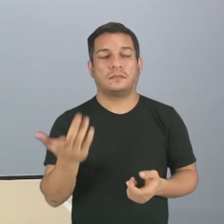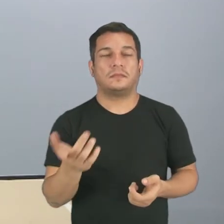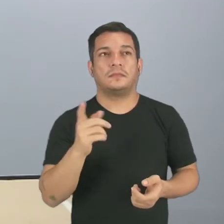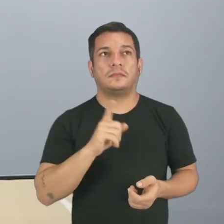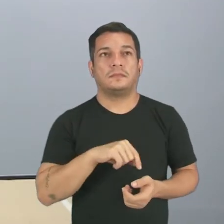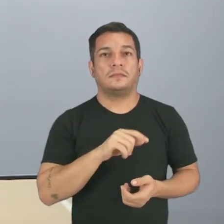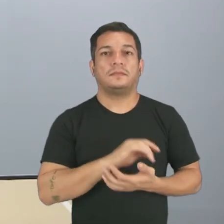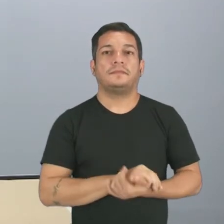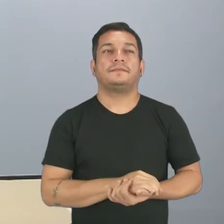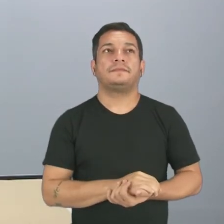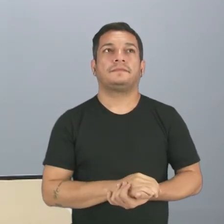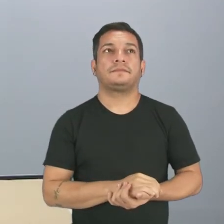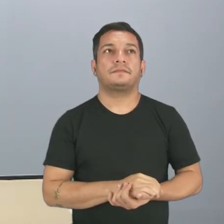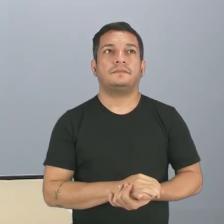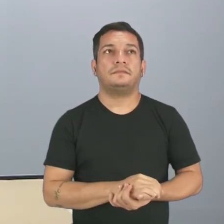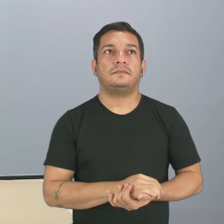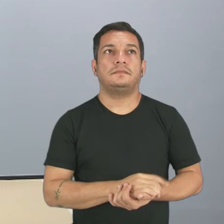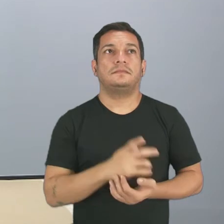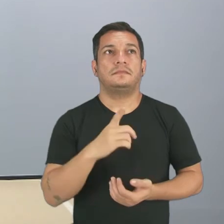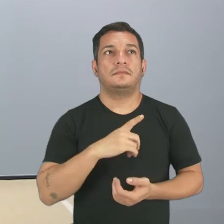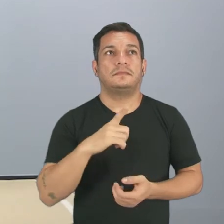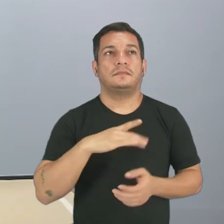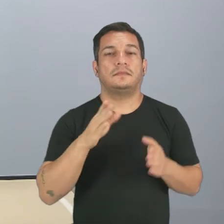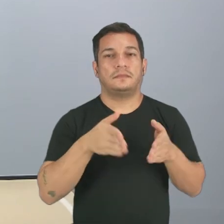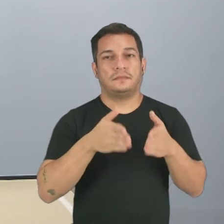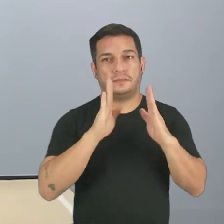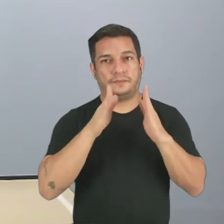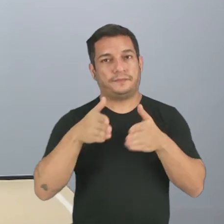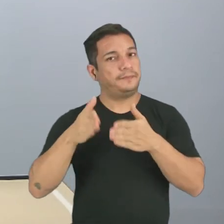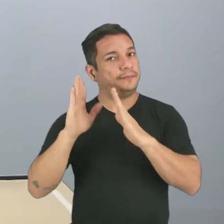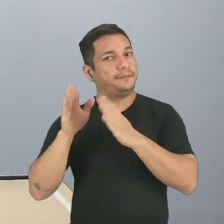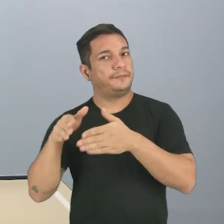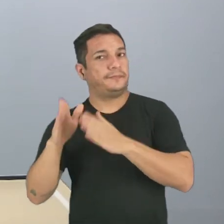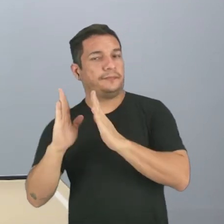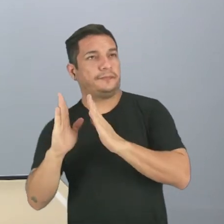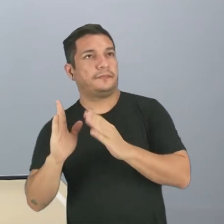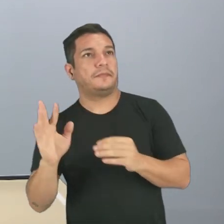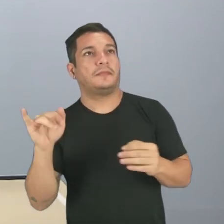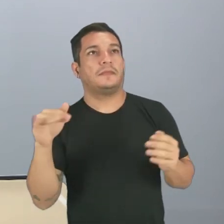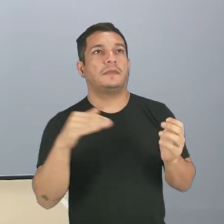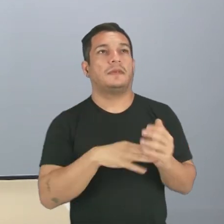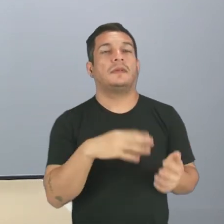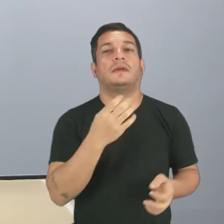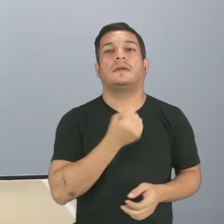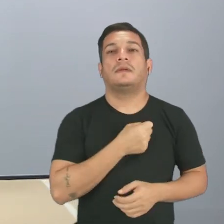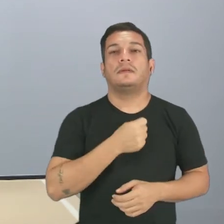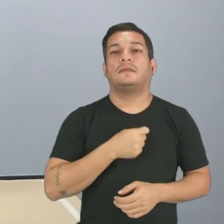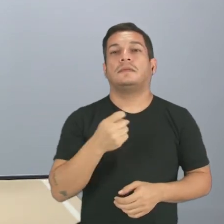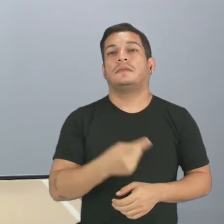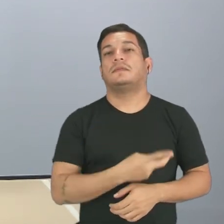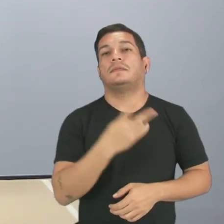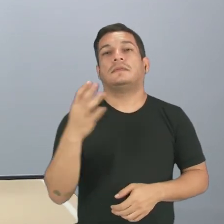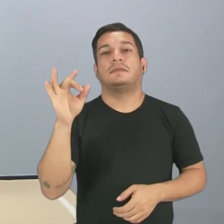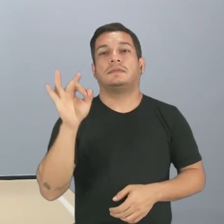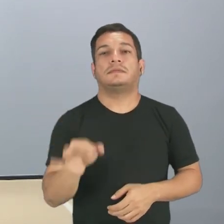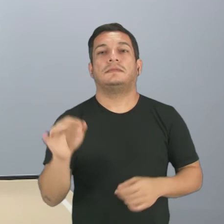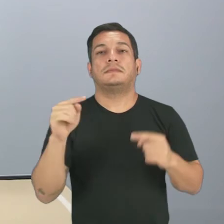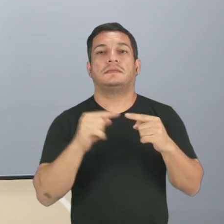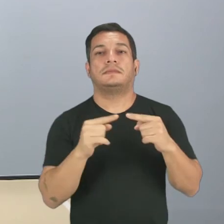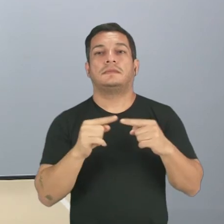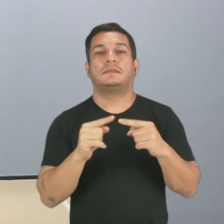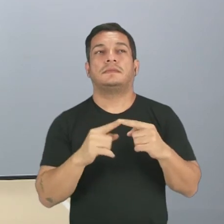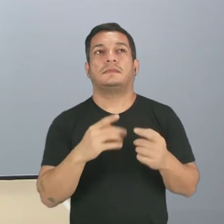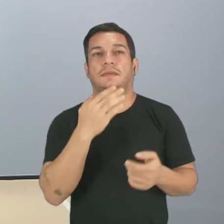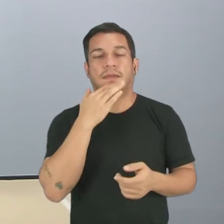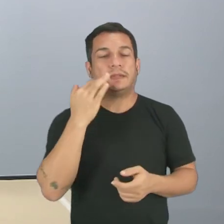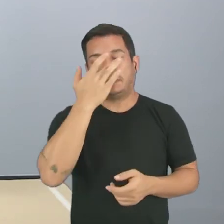é mesmo? E aqui nós temos as barrinhas, que vão até a quantidade correta